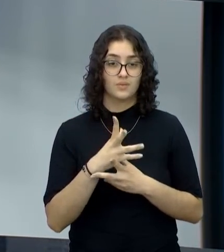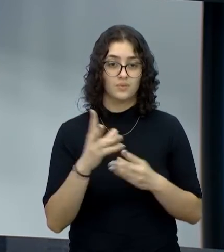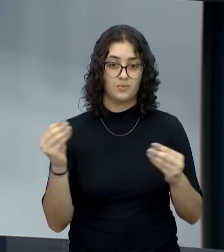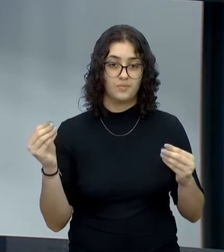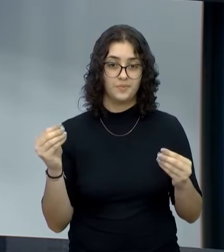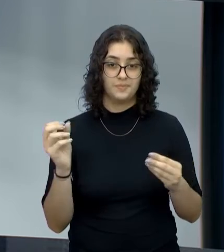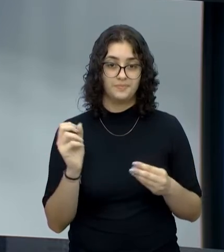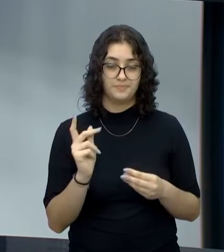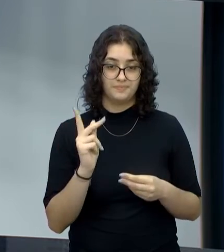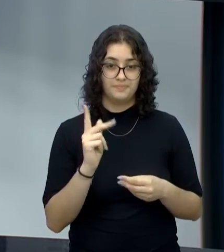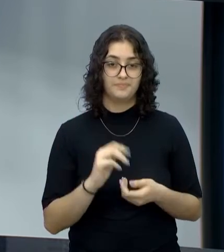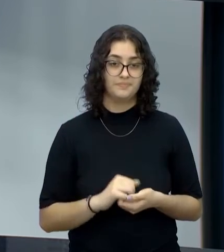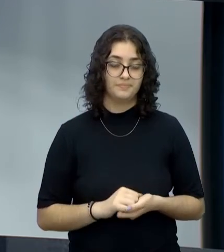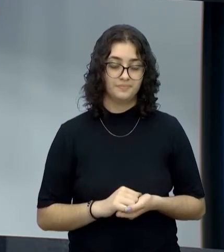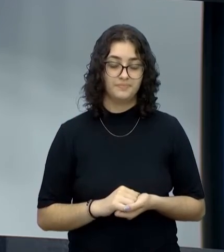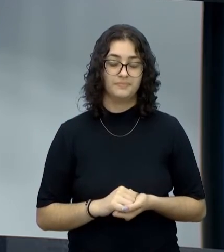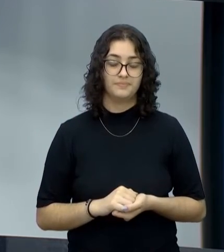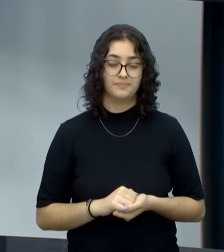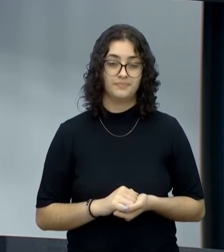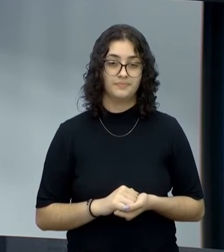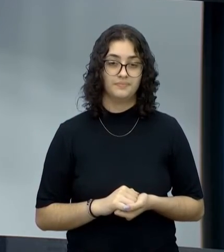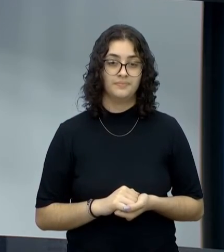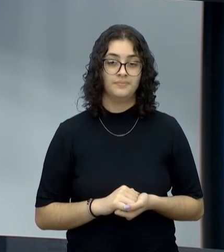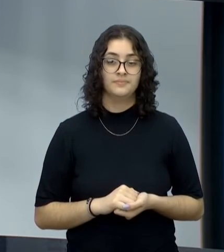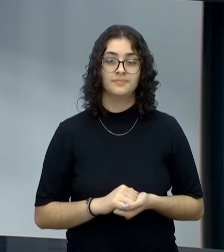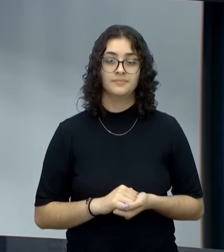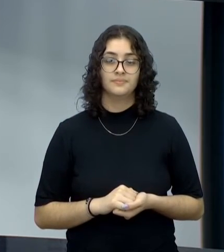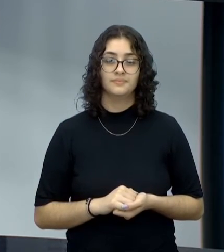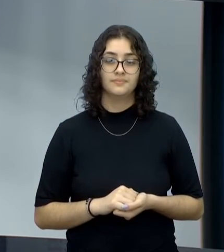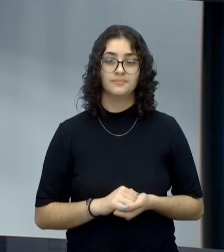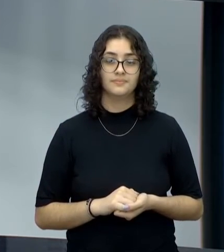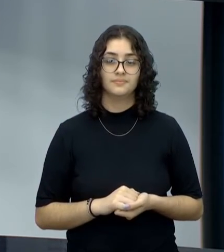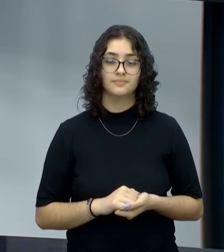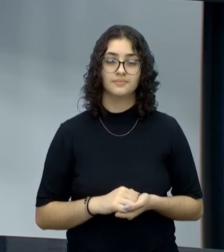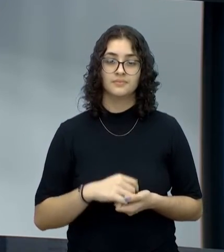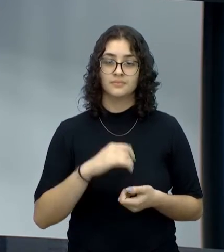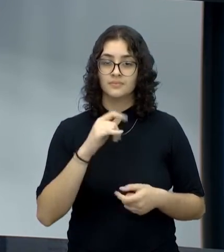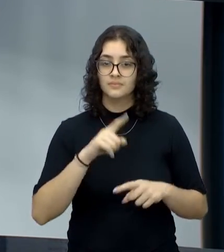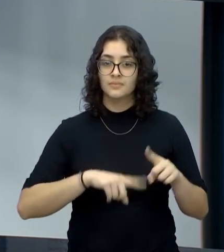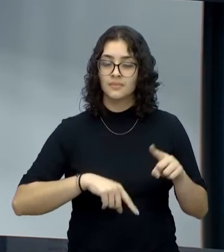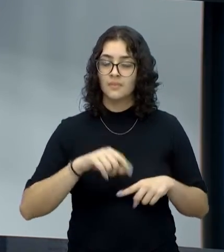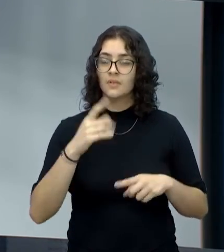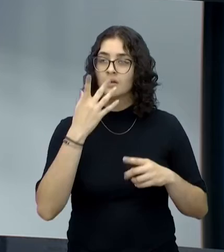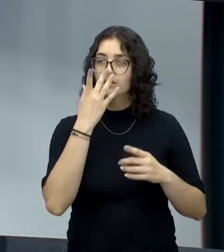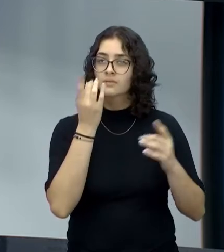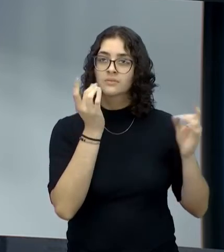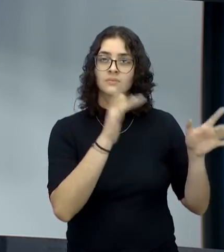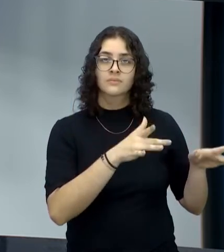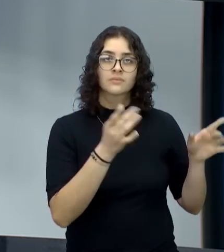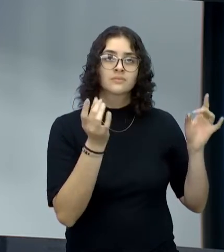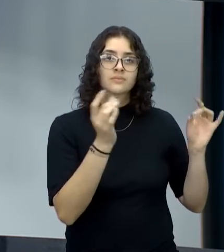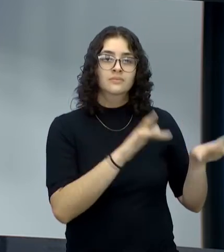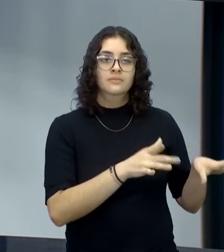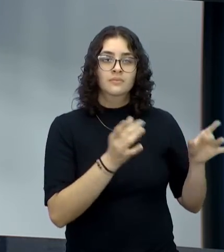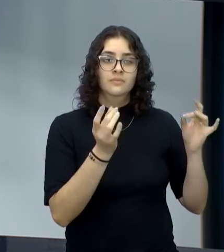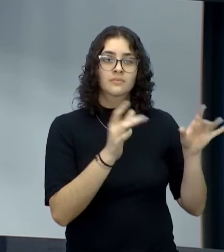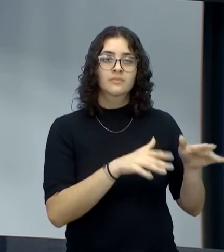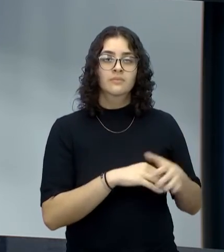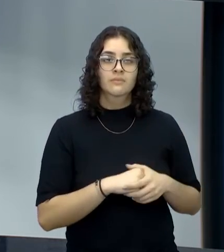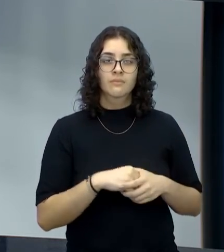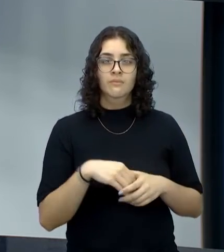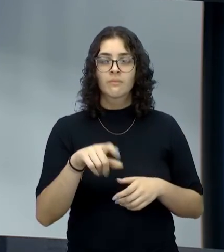desaparecer. Tá? E o que acontece, por exemplo, esse material que vai sendo descartado no